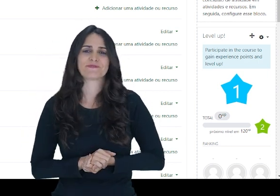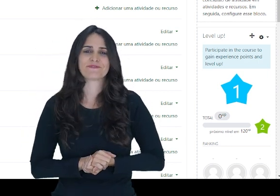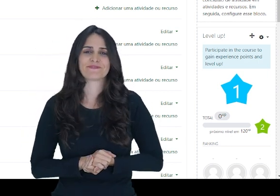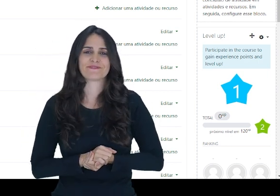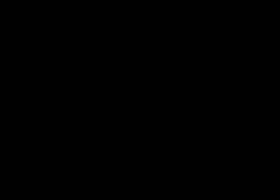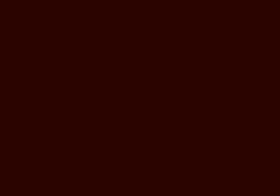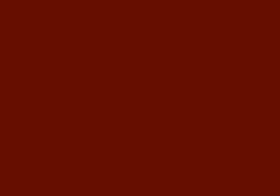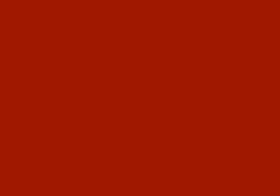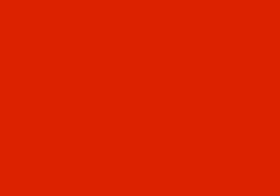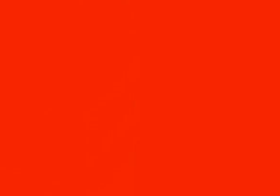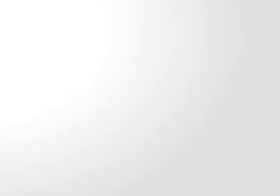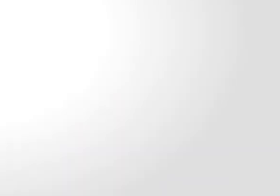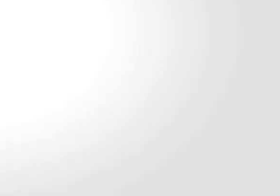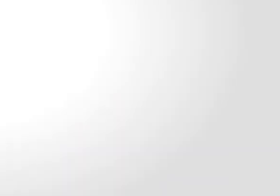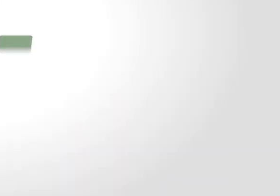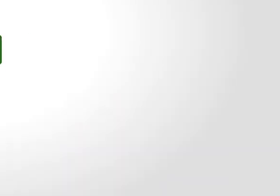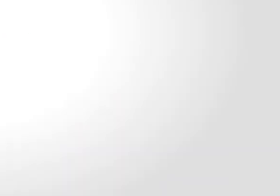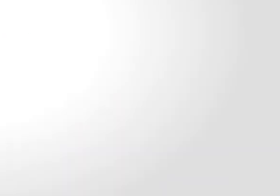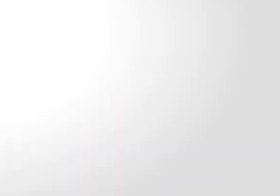a próxima